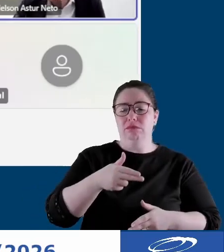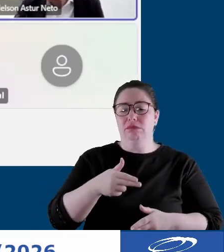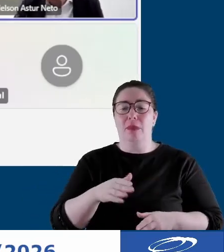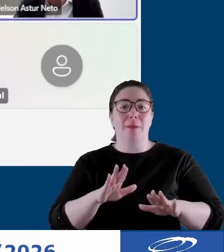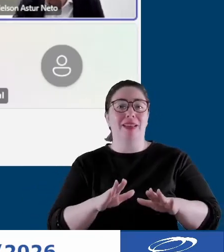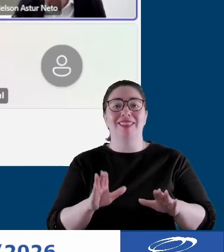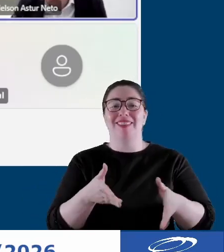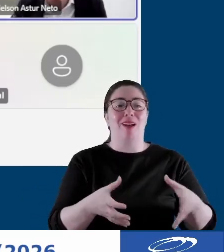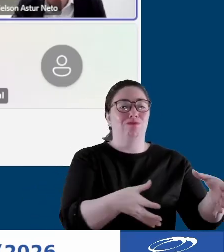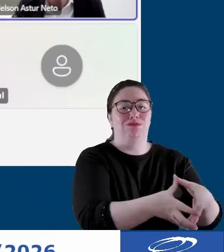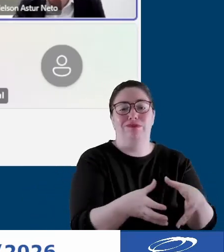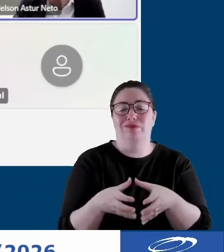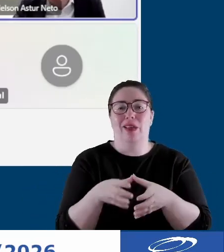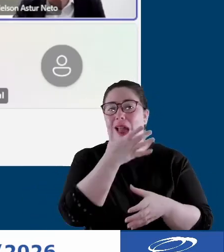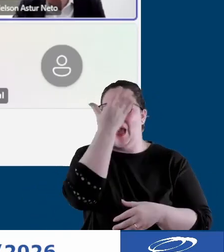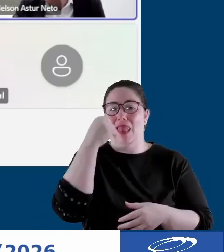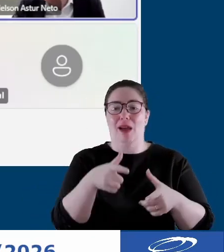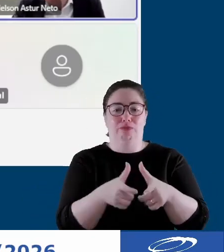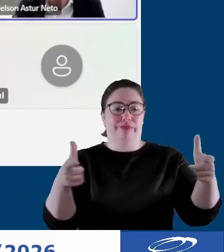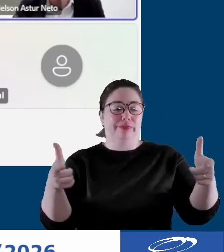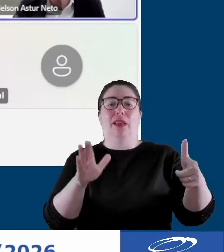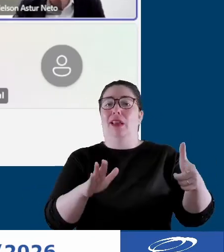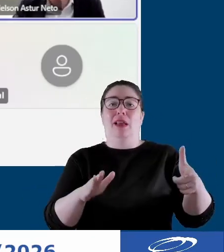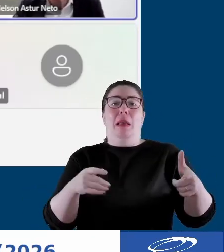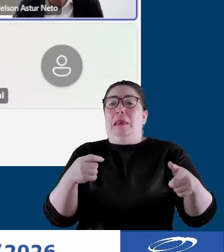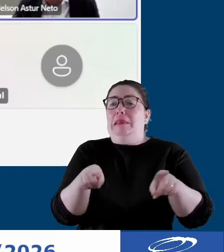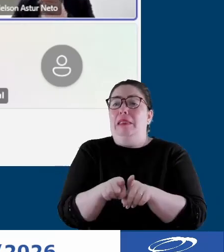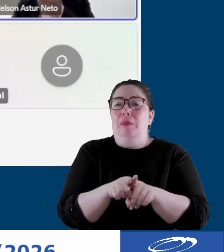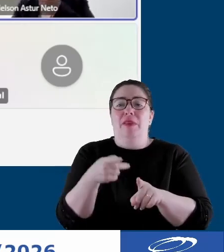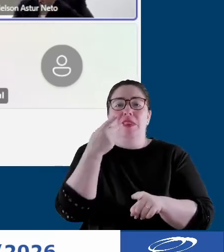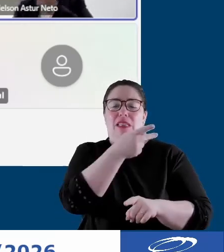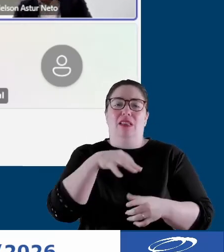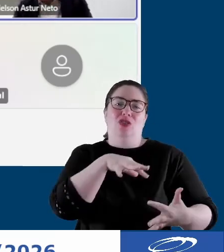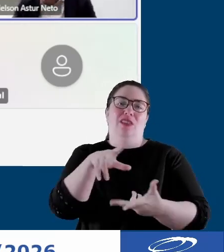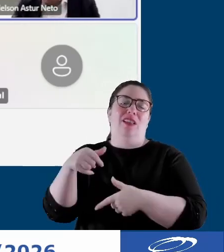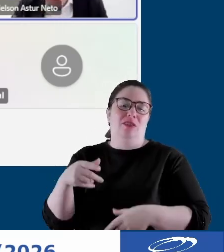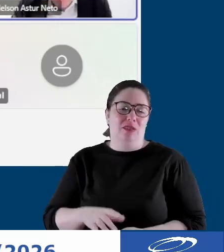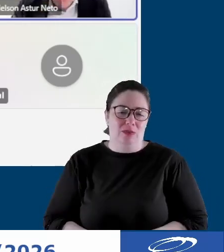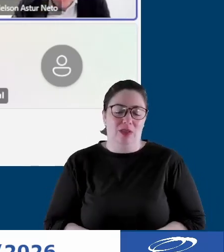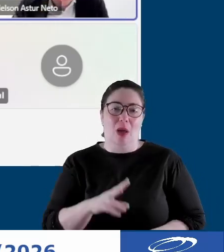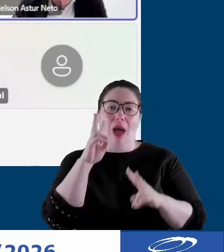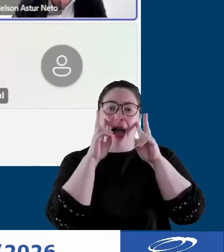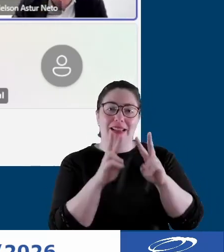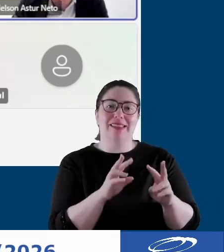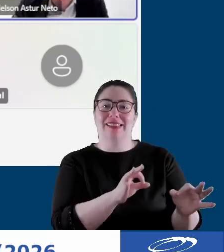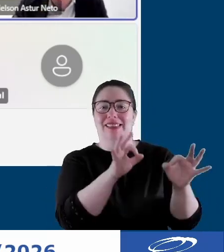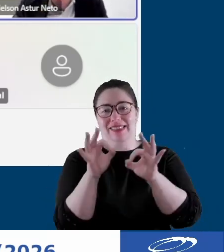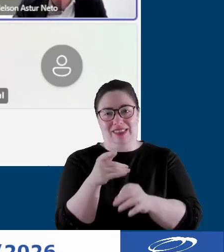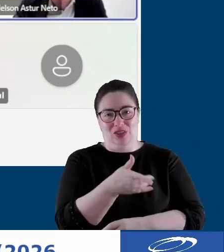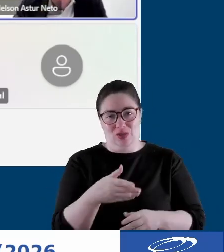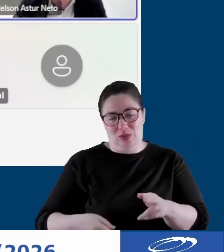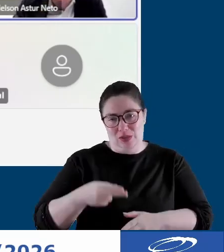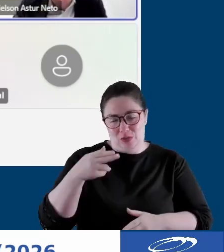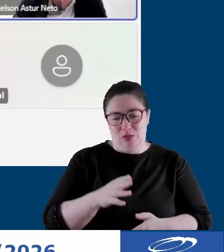anestesia, tem os visitantes internacionais, é muita gente dentro da sala. Tá? Bom, sobre o diagnóstico da